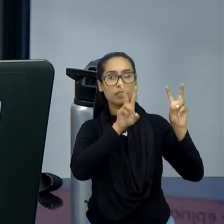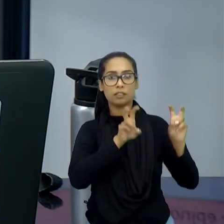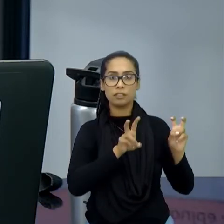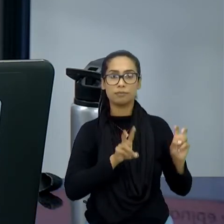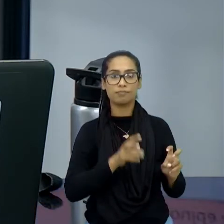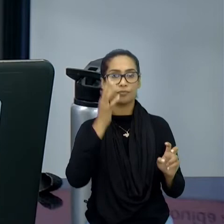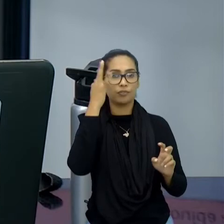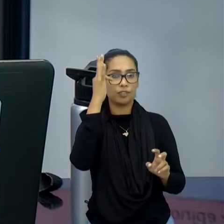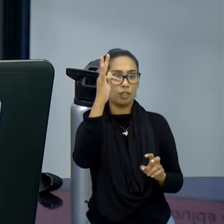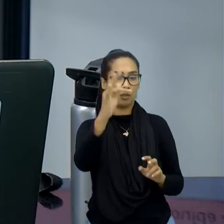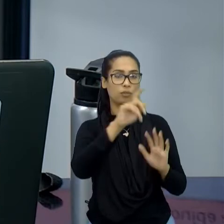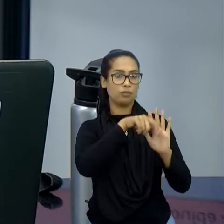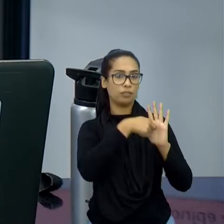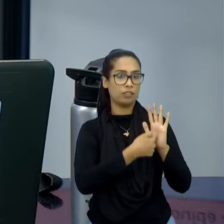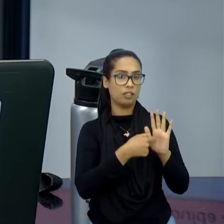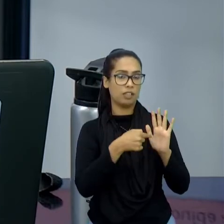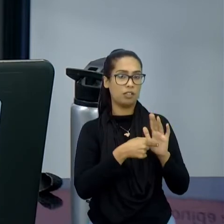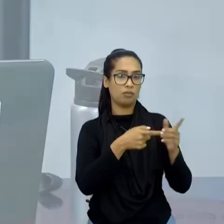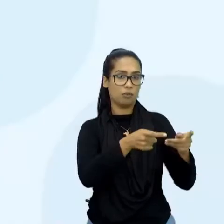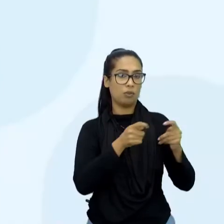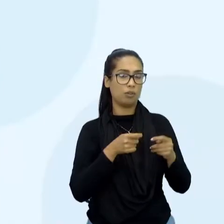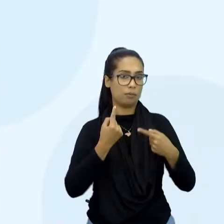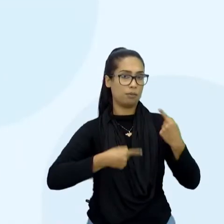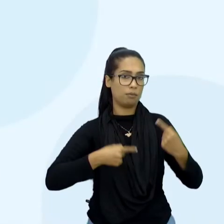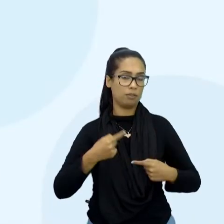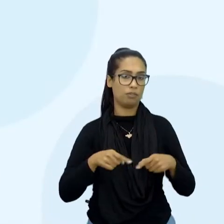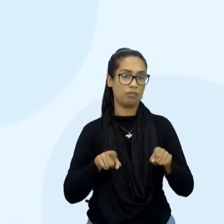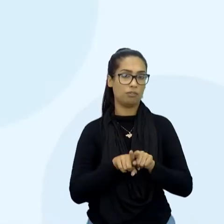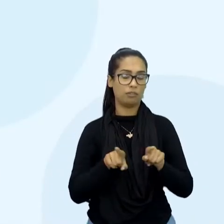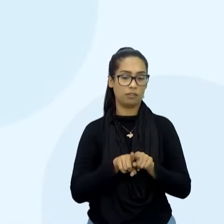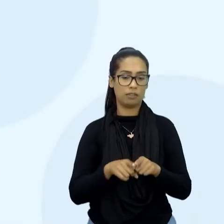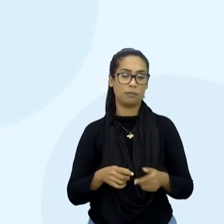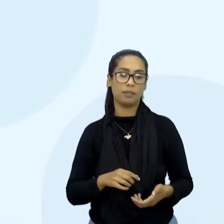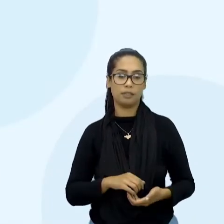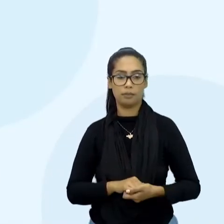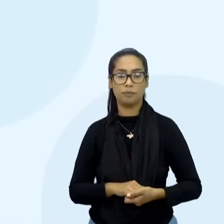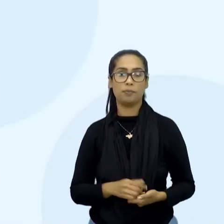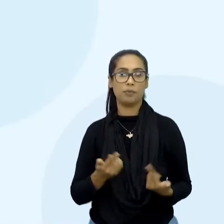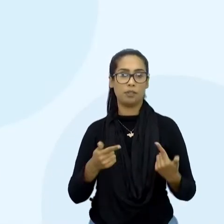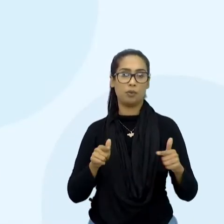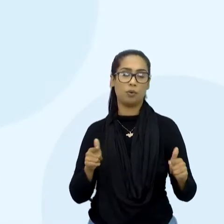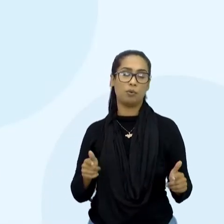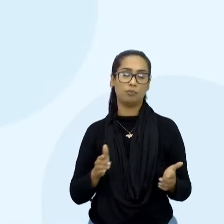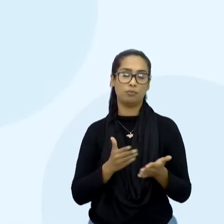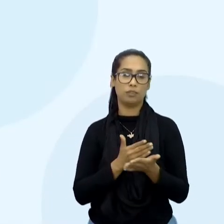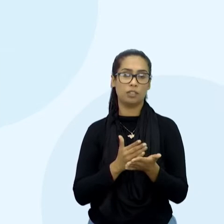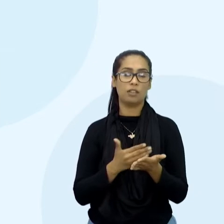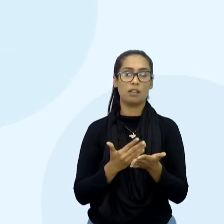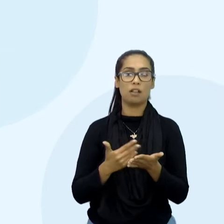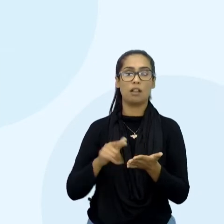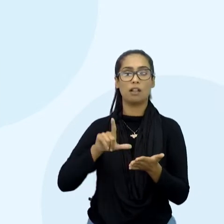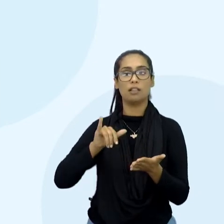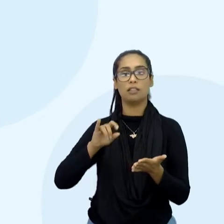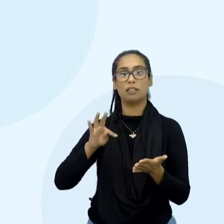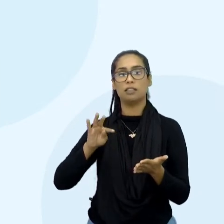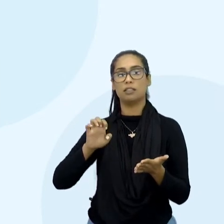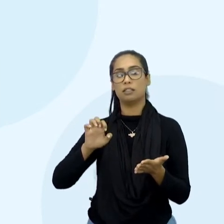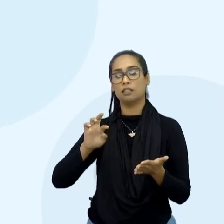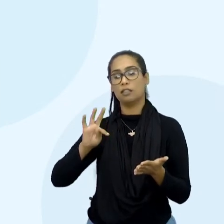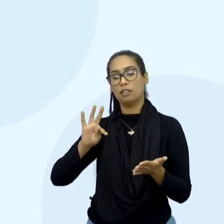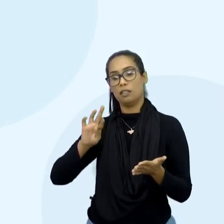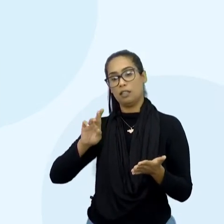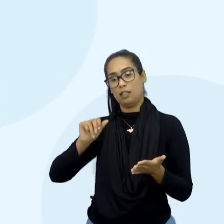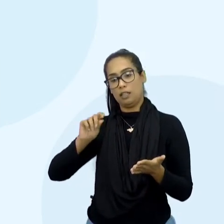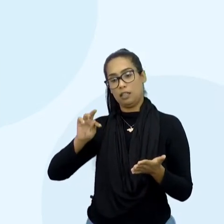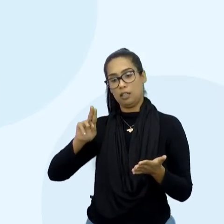da filosofia, da economia política e da literatura. Nossa, que cada uma delas dá uma aula, viu? Dá uma